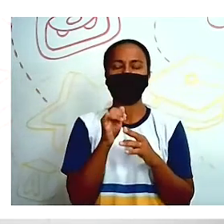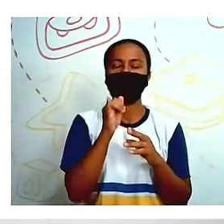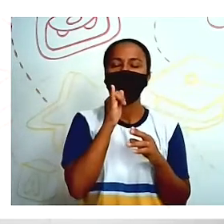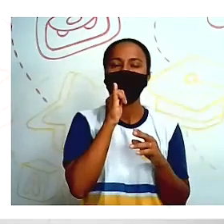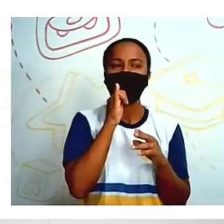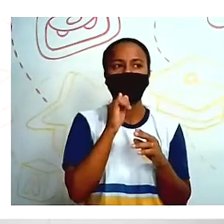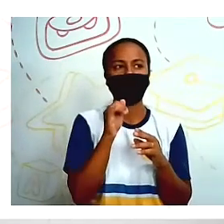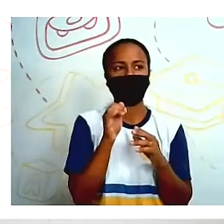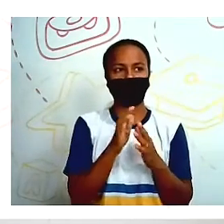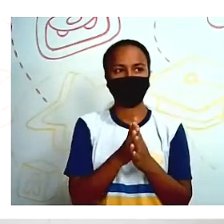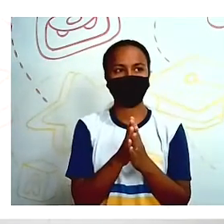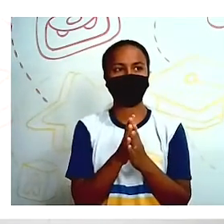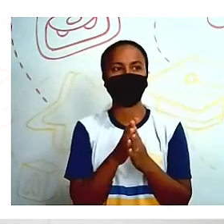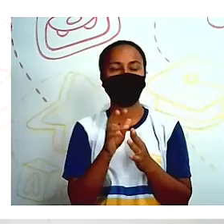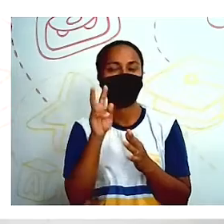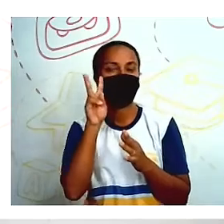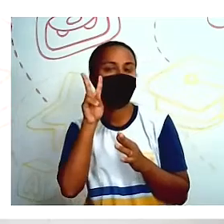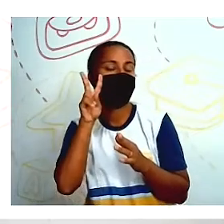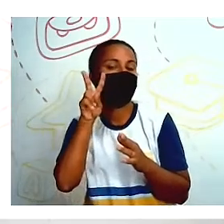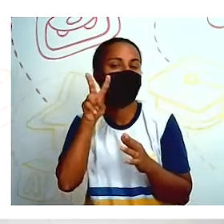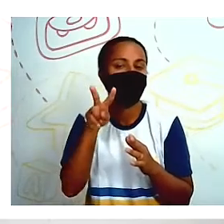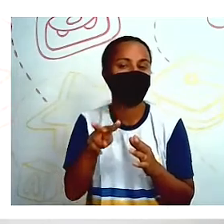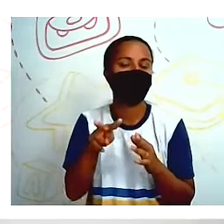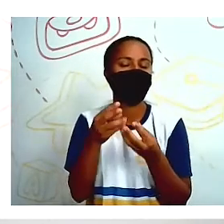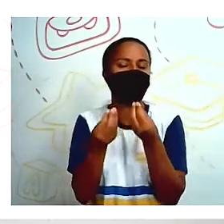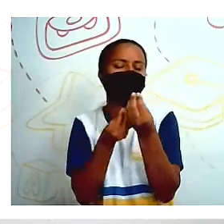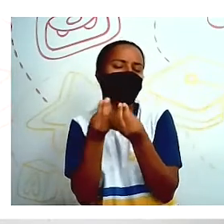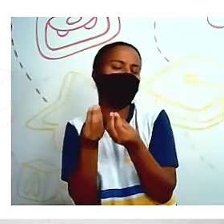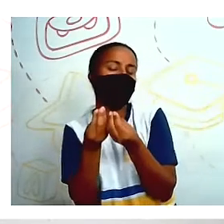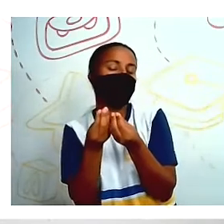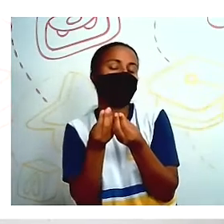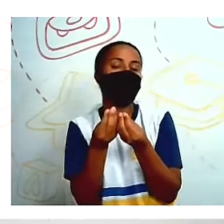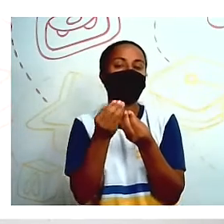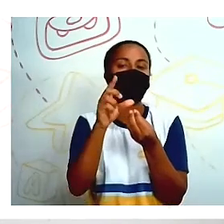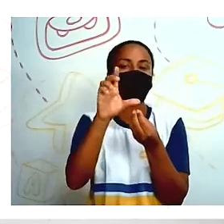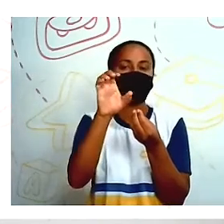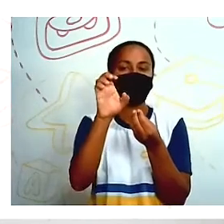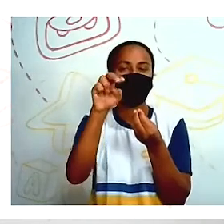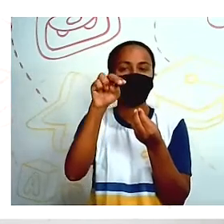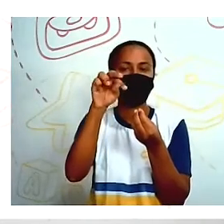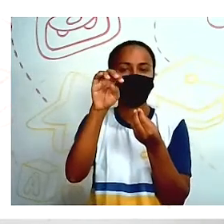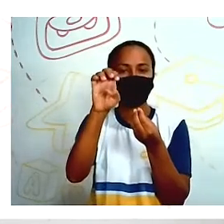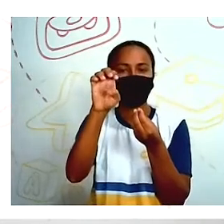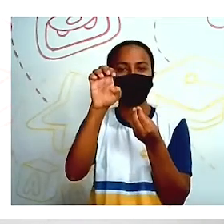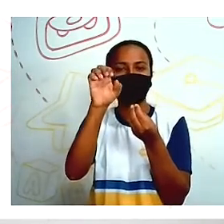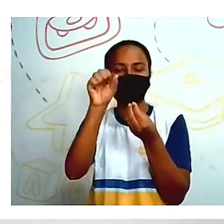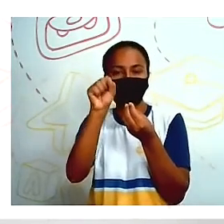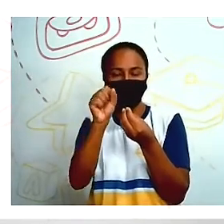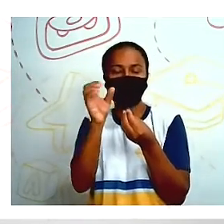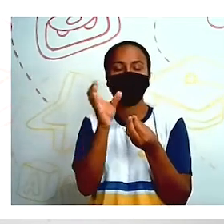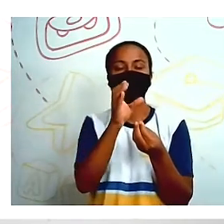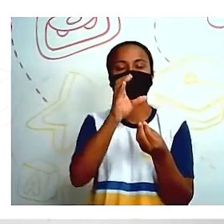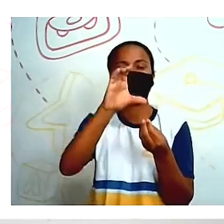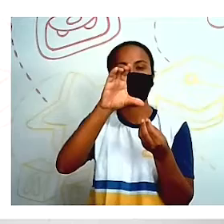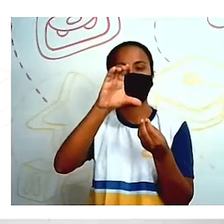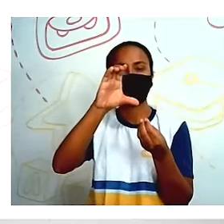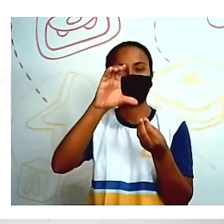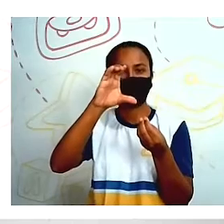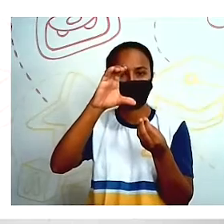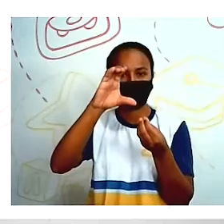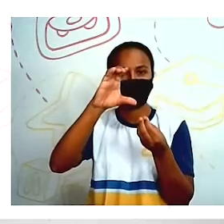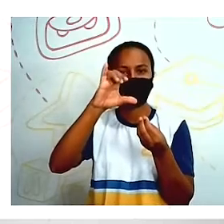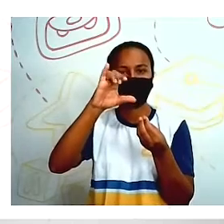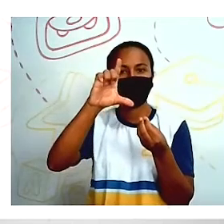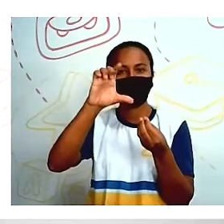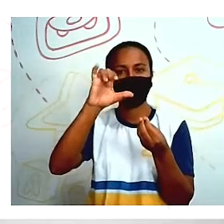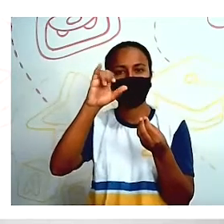eixo óptico. Então, a correção dela é feita com lentes cilíndricas, capazes de compensar tais diferenças entre